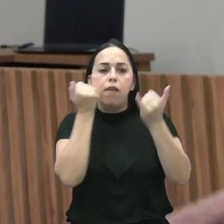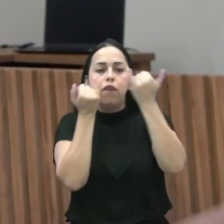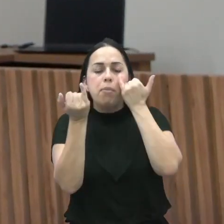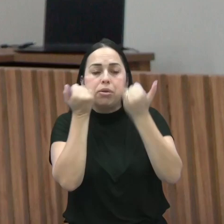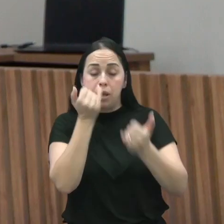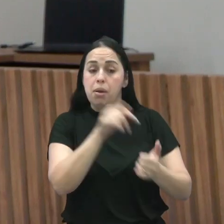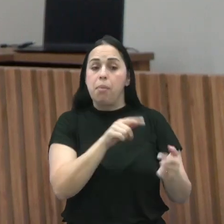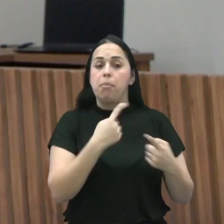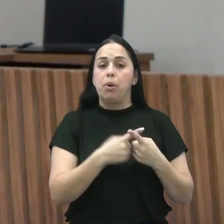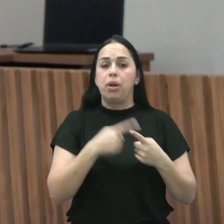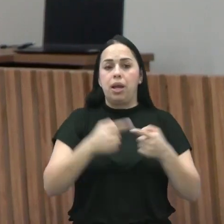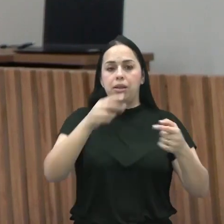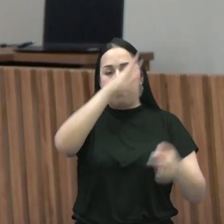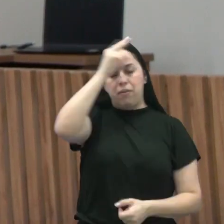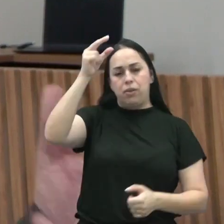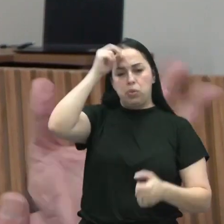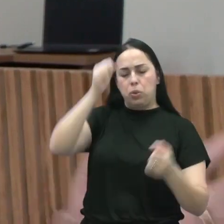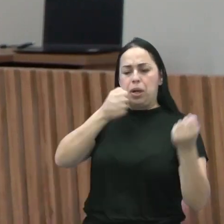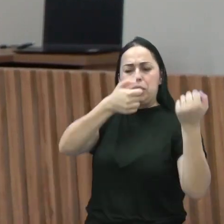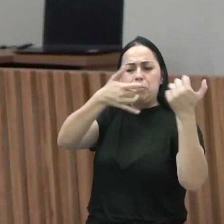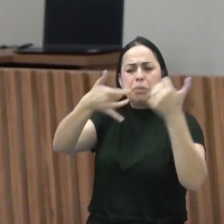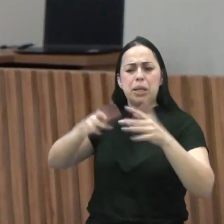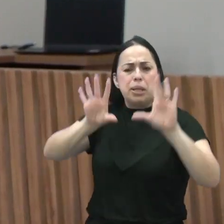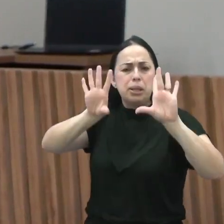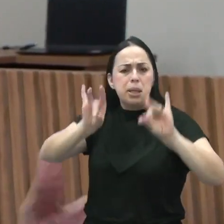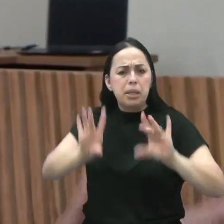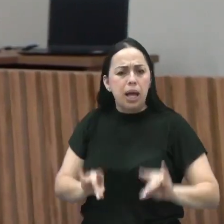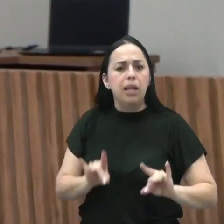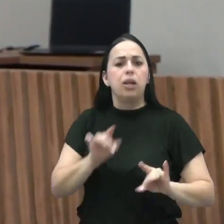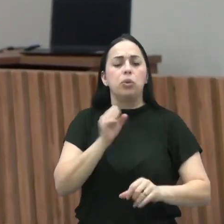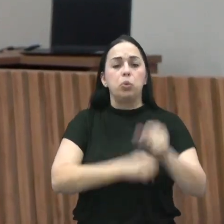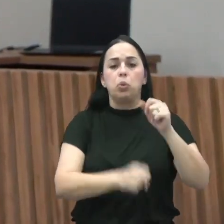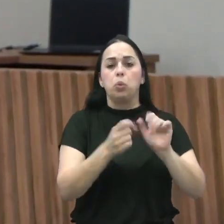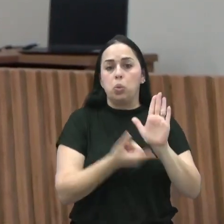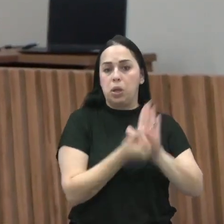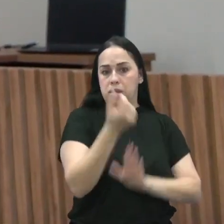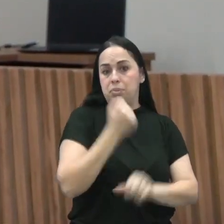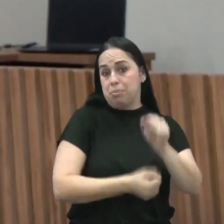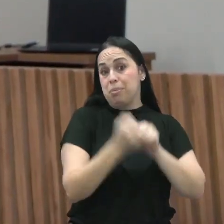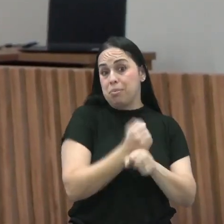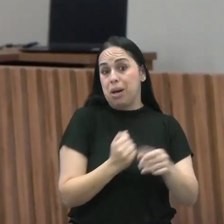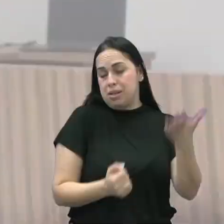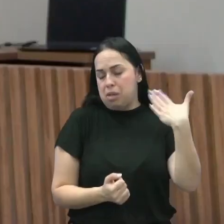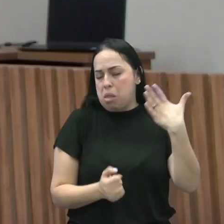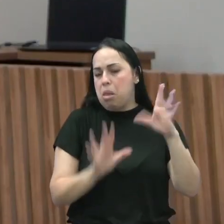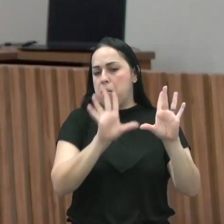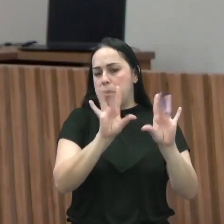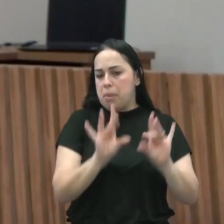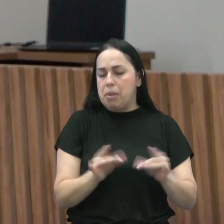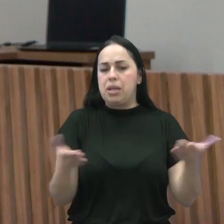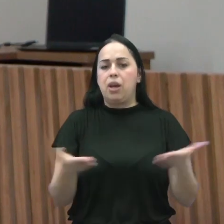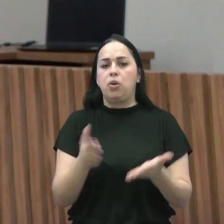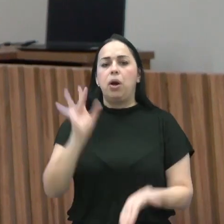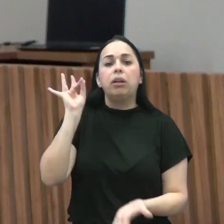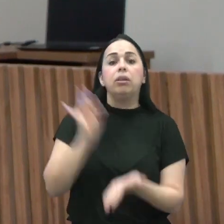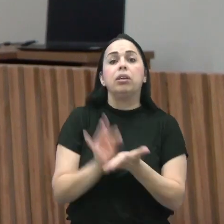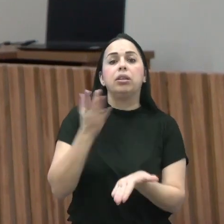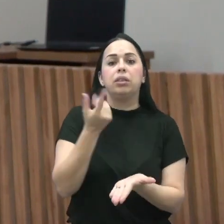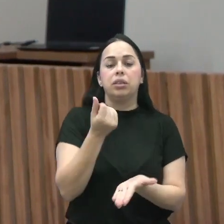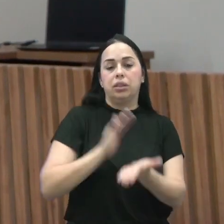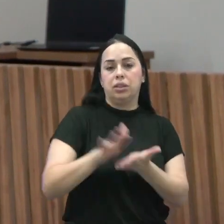informações que a própria prefeitura passa do orçamento do ano passado, dos orçamentos passados aí para os vereadores. Para que a gente possa